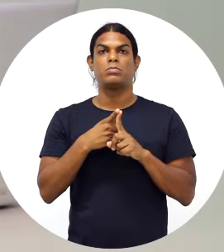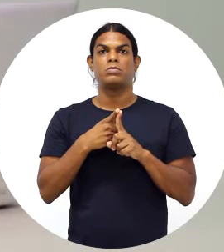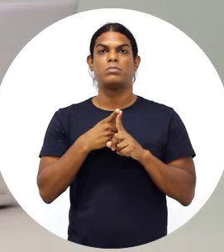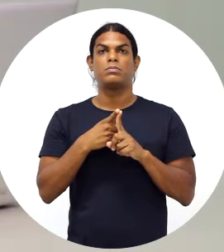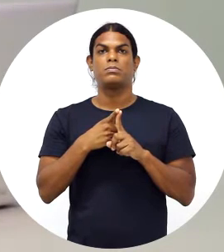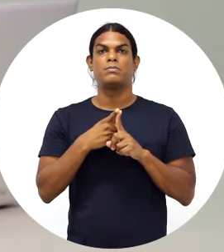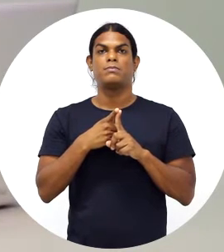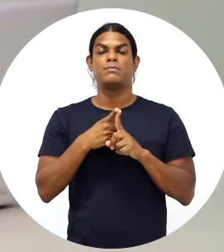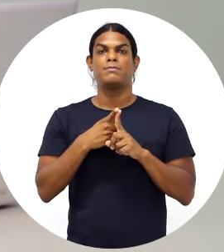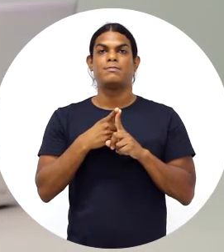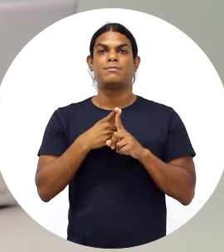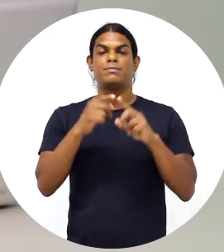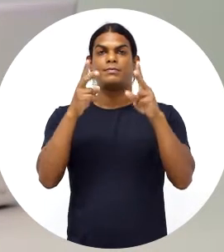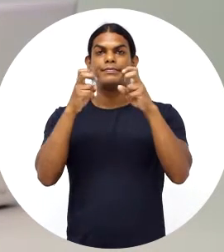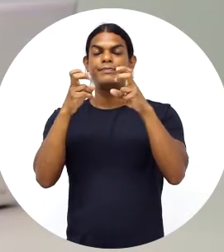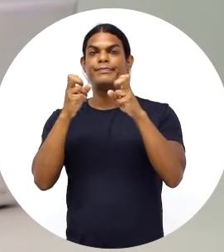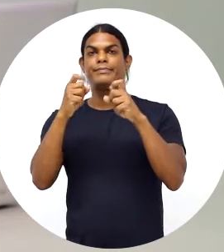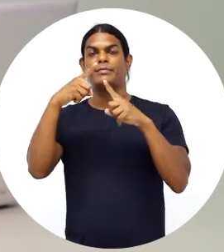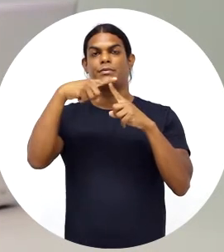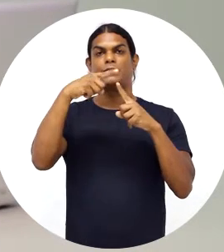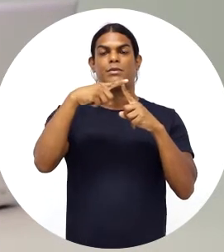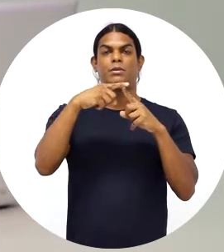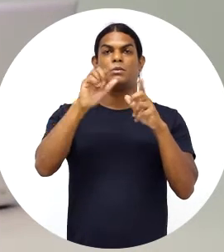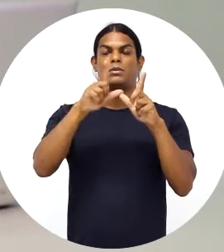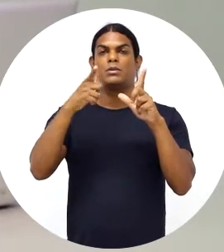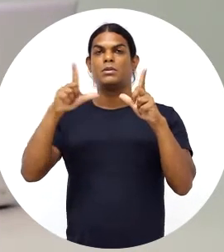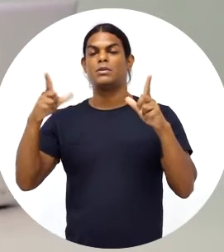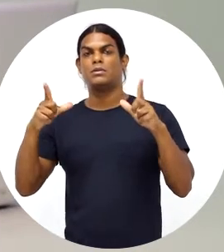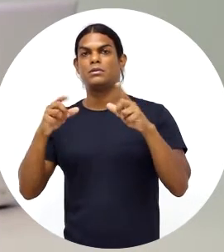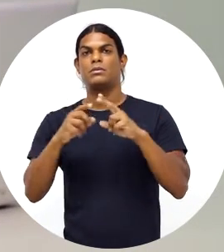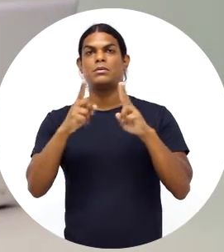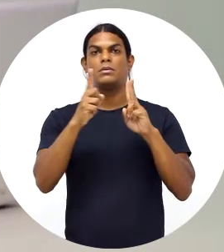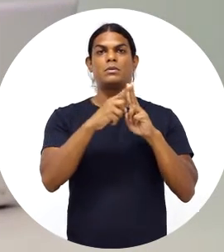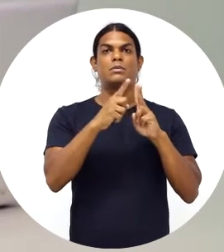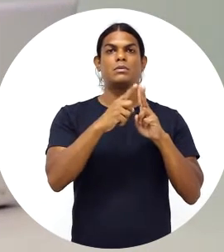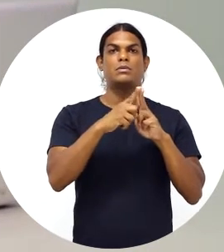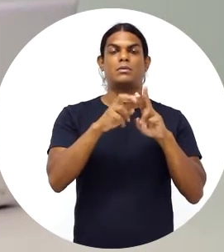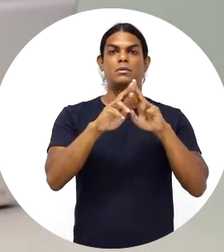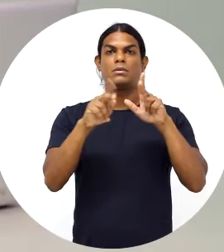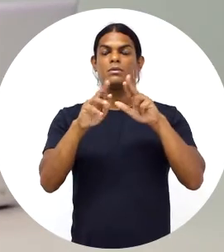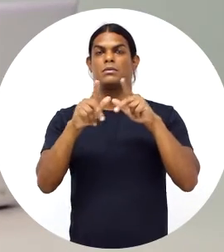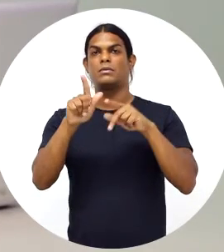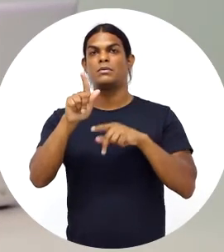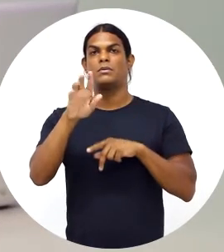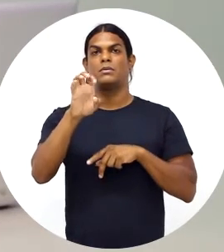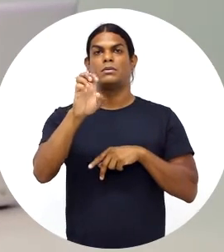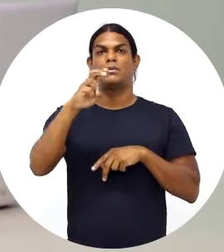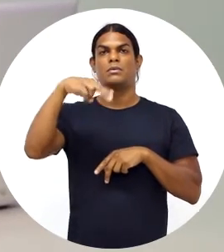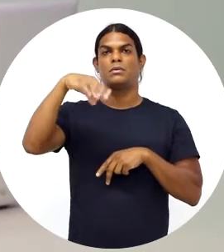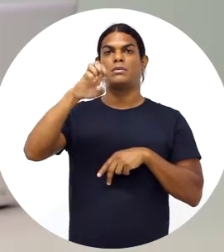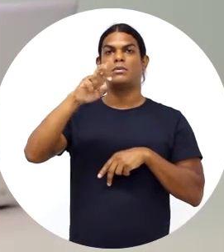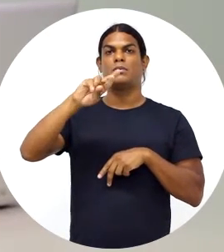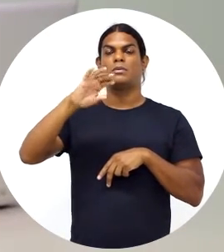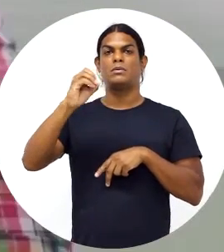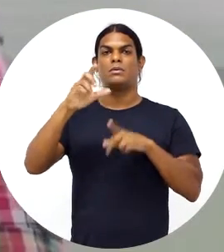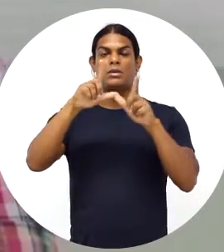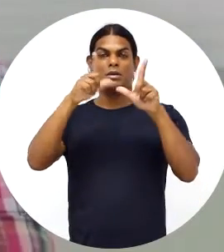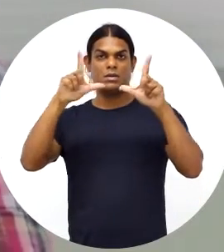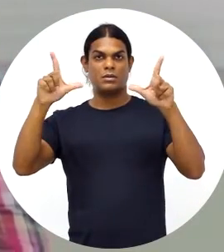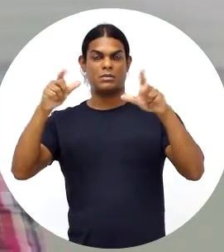é distinguir os diferentes tipos de literatura, e a segunda, diferenciar os gêneros literários.